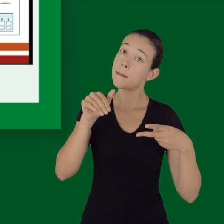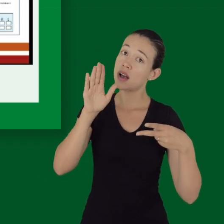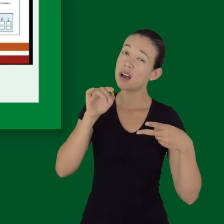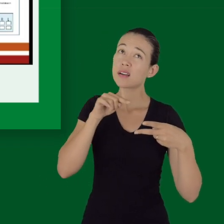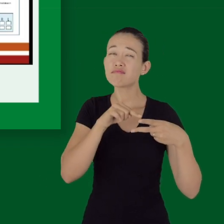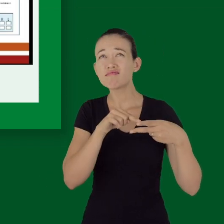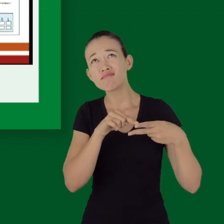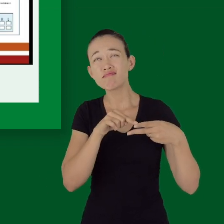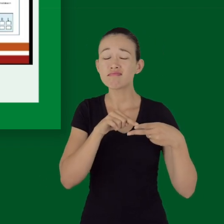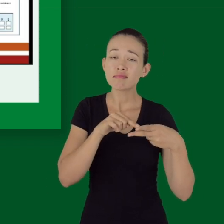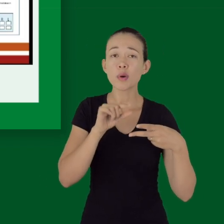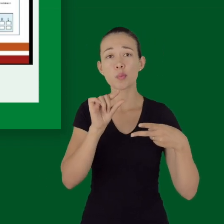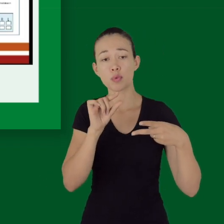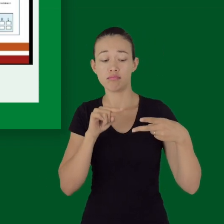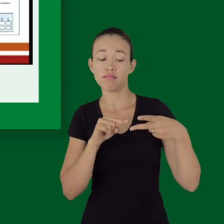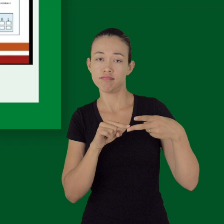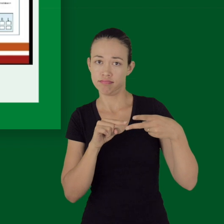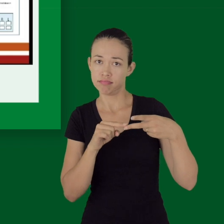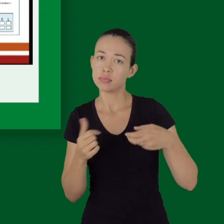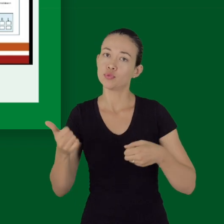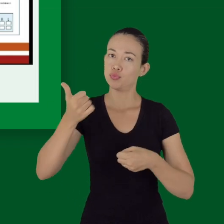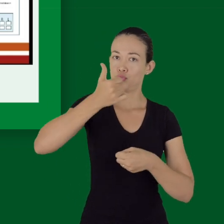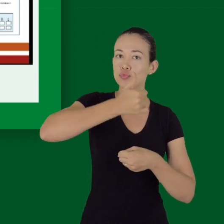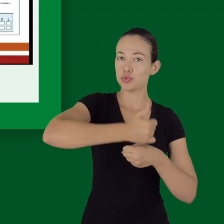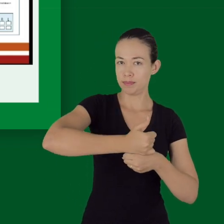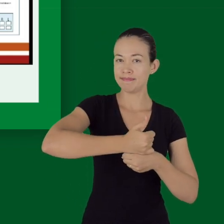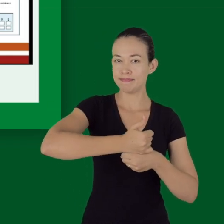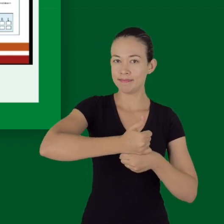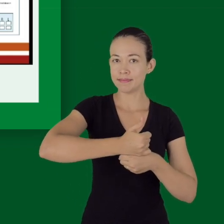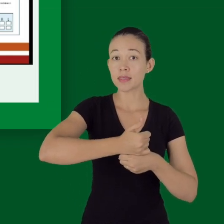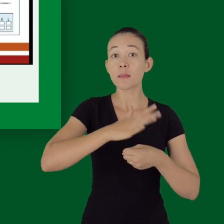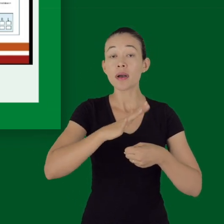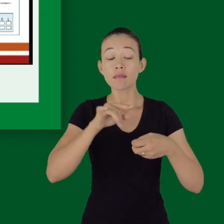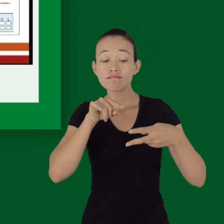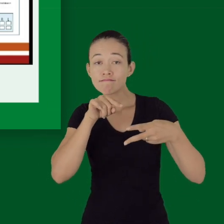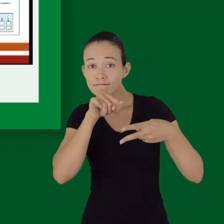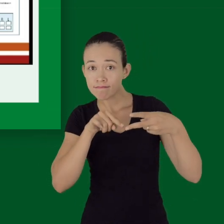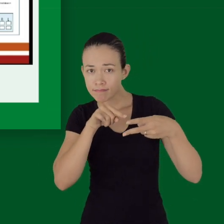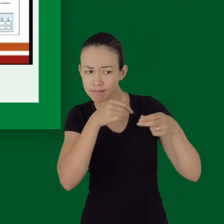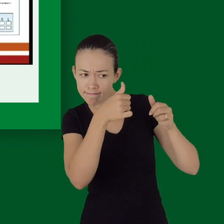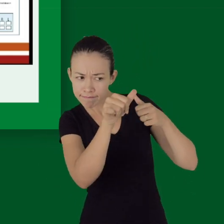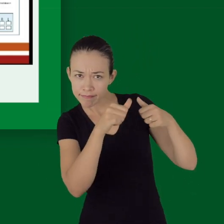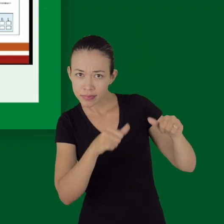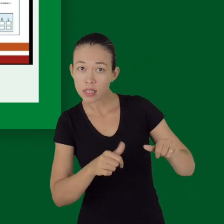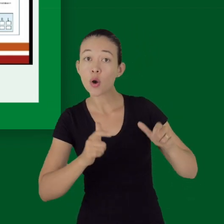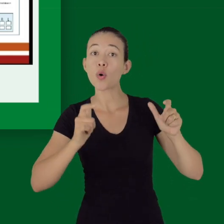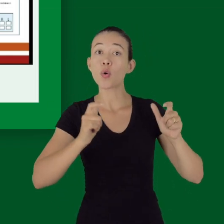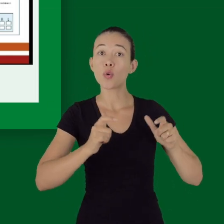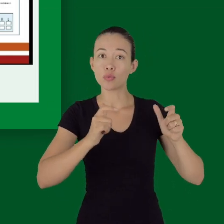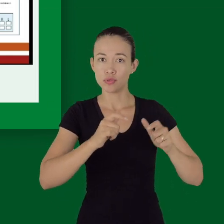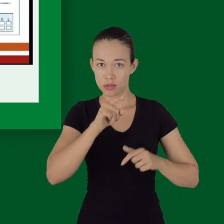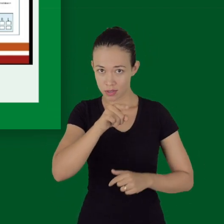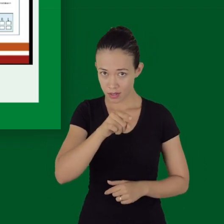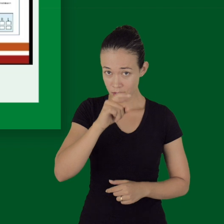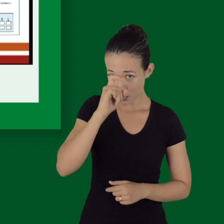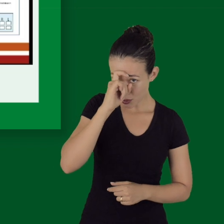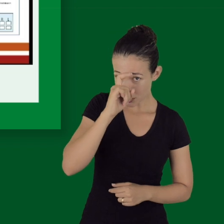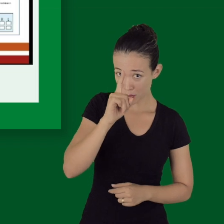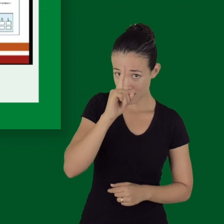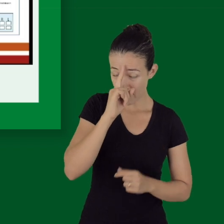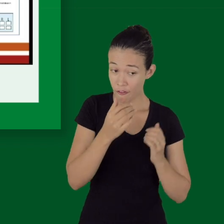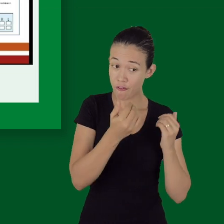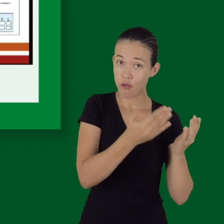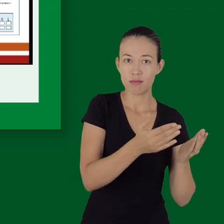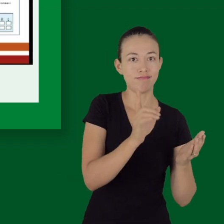no intra-hospitalar, entendeu? Dentro de uma avaliação secundária. Na avaliação secundária, eu posso aplicar, sim, Frankel e